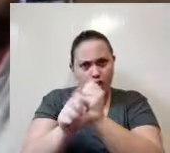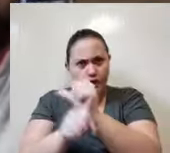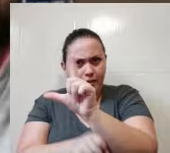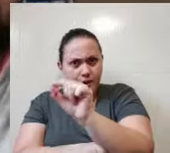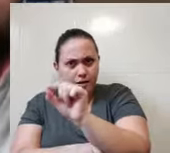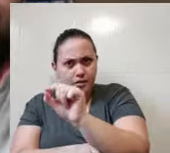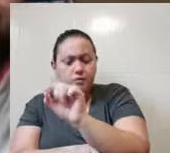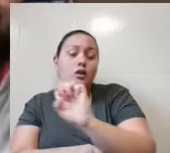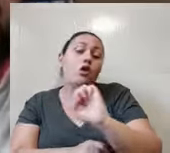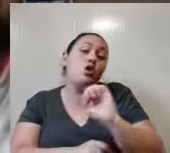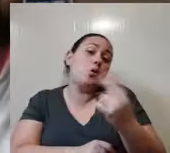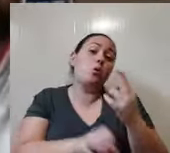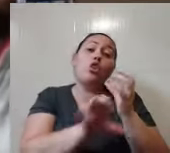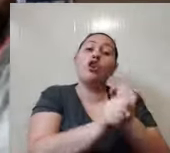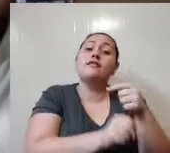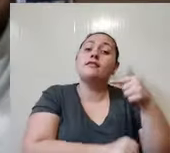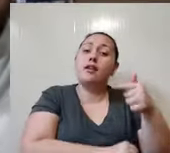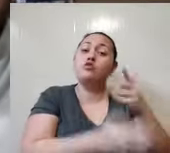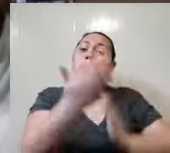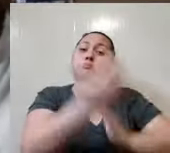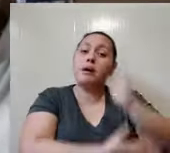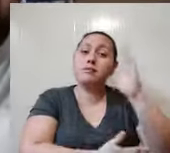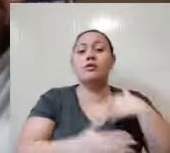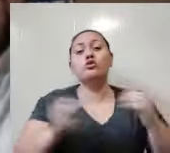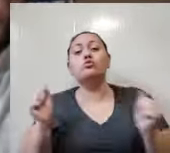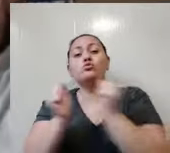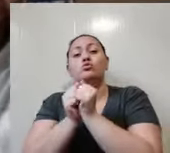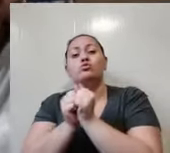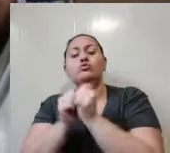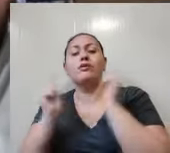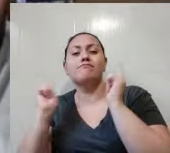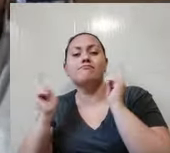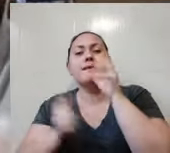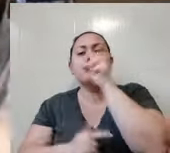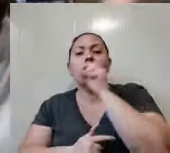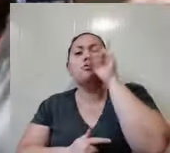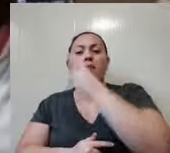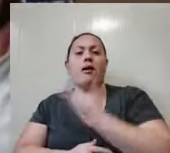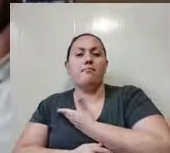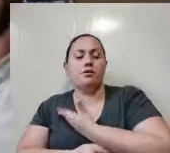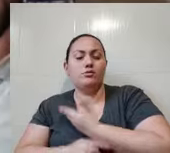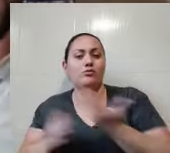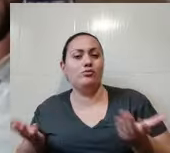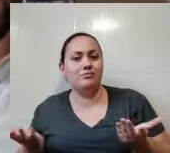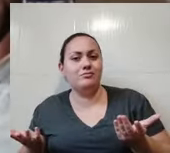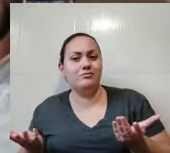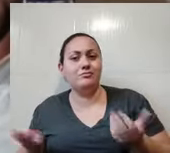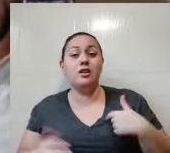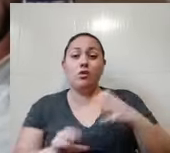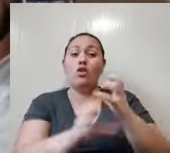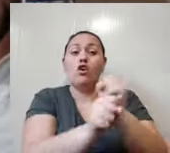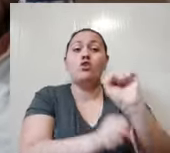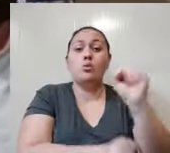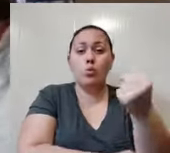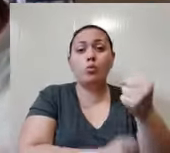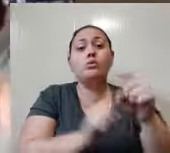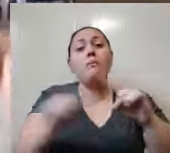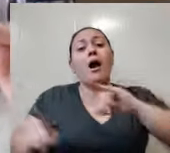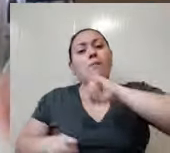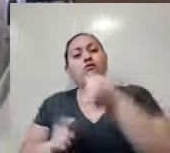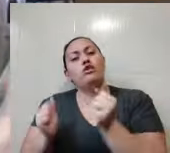mim, o que vai me fazer feliz? Vai ser o 10? Ou vai ser tirar um 7 e ir na festa com os meus amigos no final de semana?